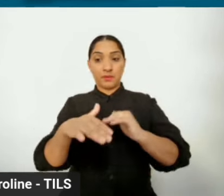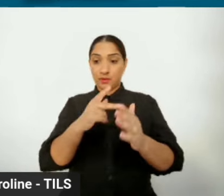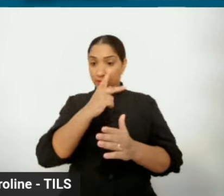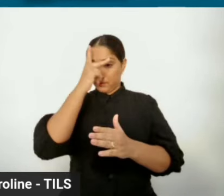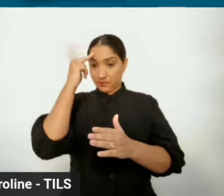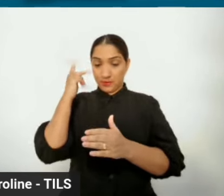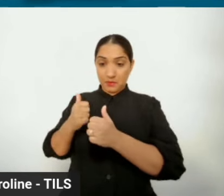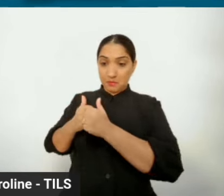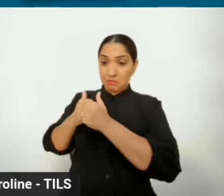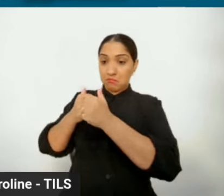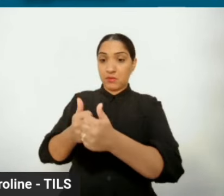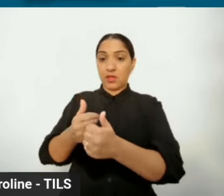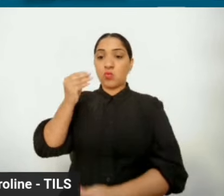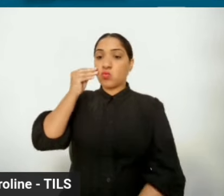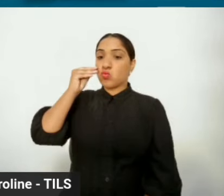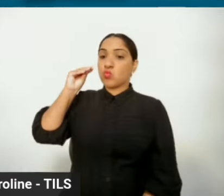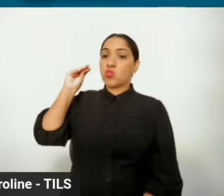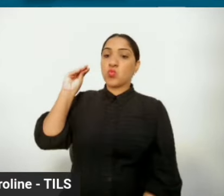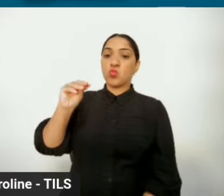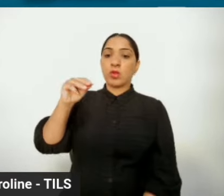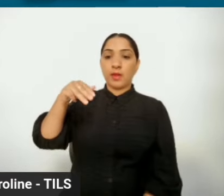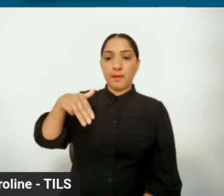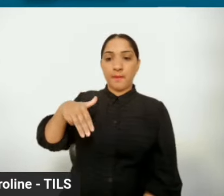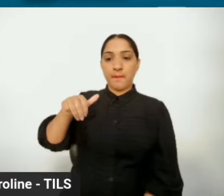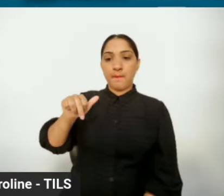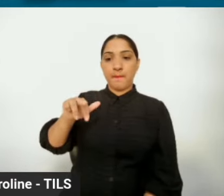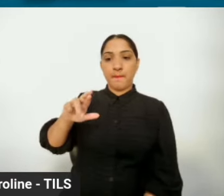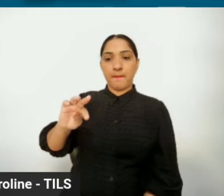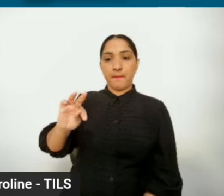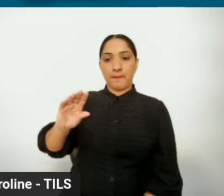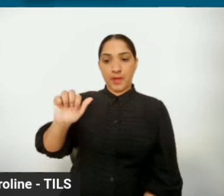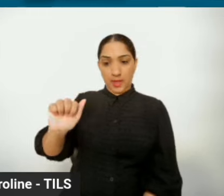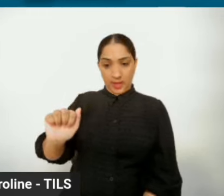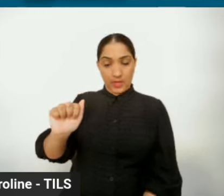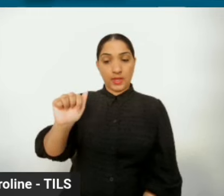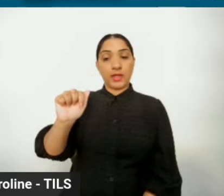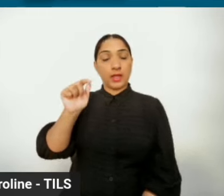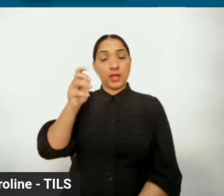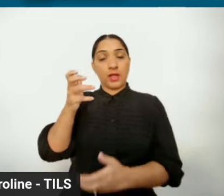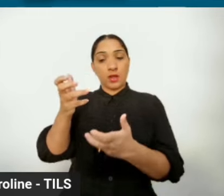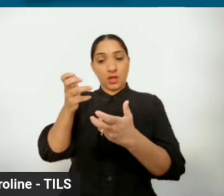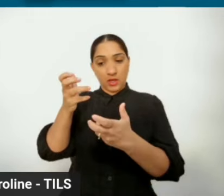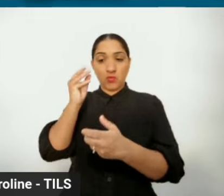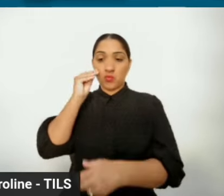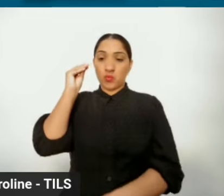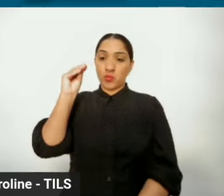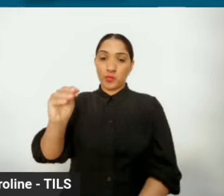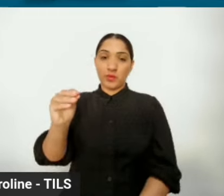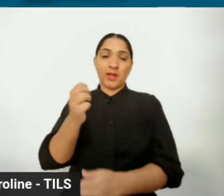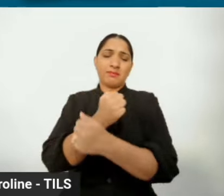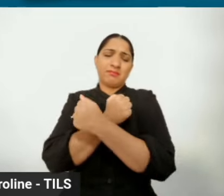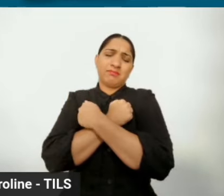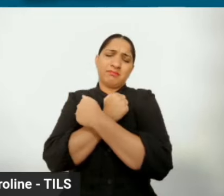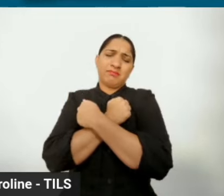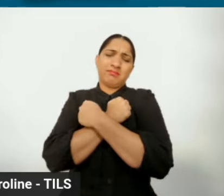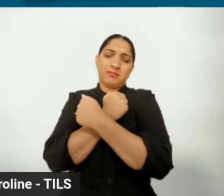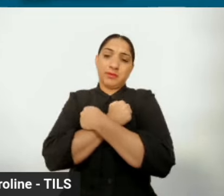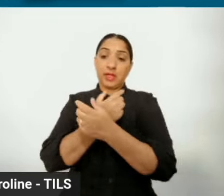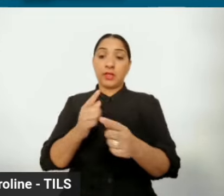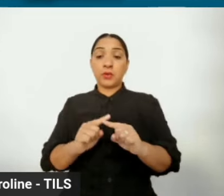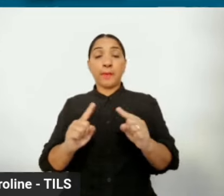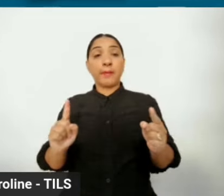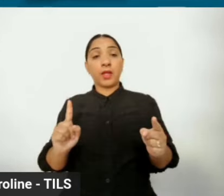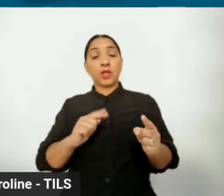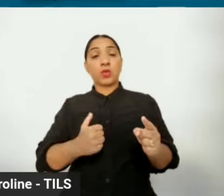eu quero mandar um grande beijo para Marta Gil, do Instituto Amancai. Um grande abraço a Marta Gil. Nós começamos o mês, doutor